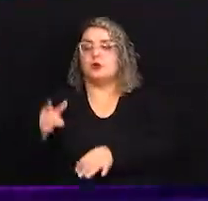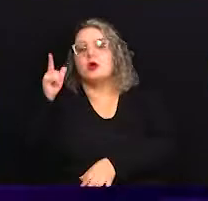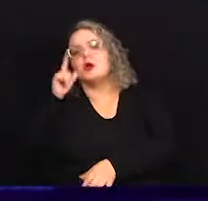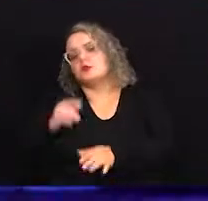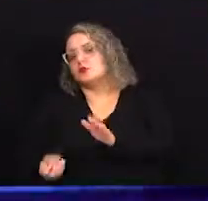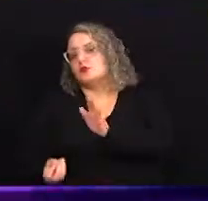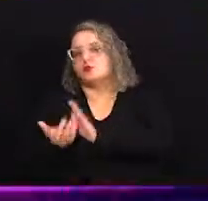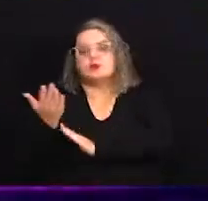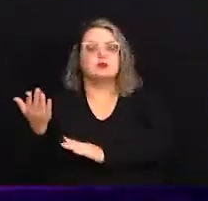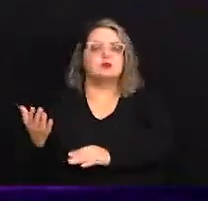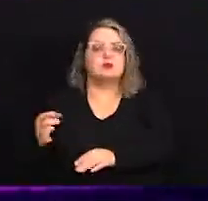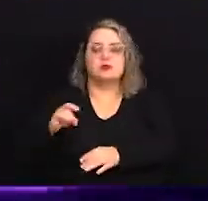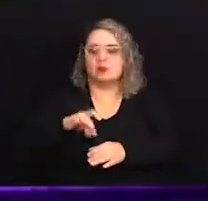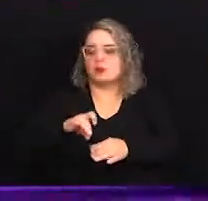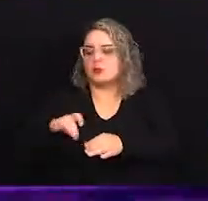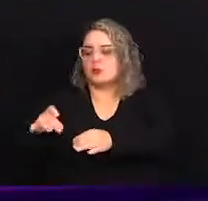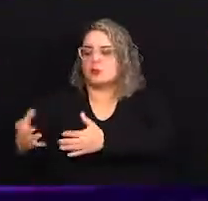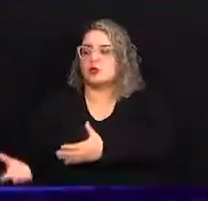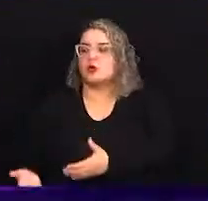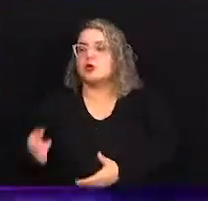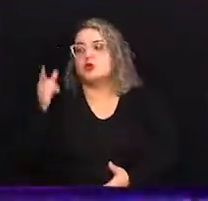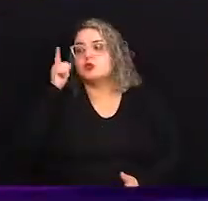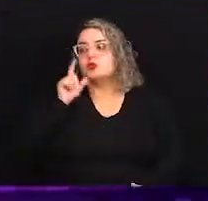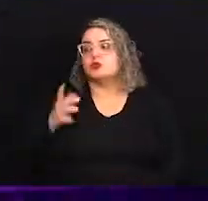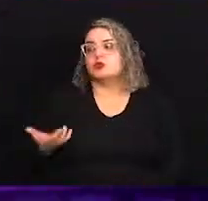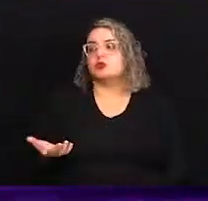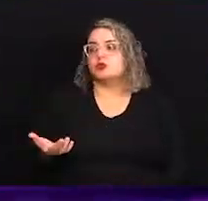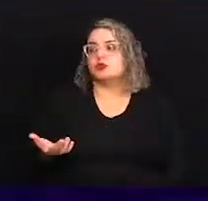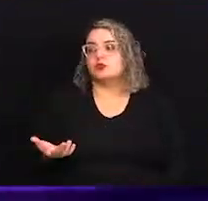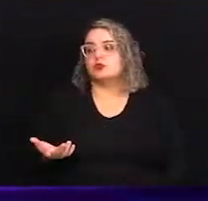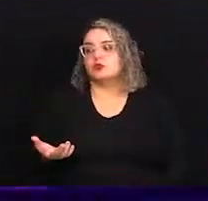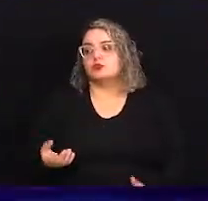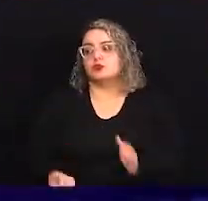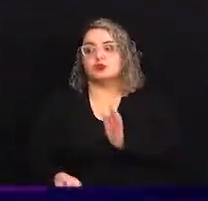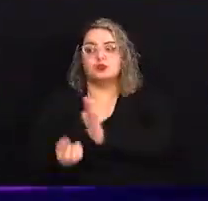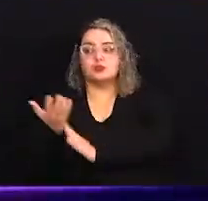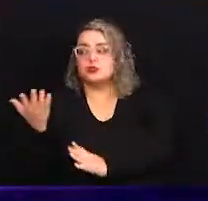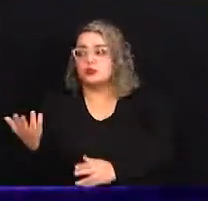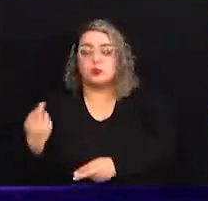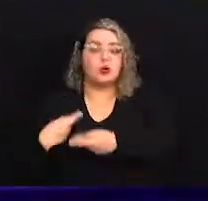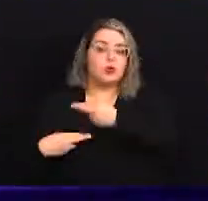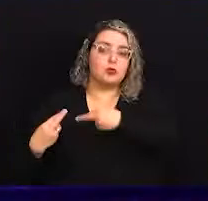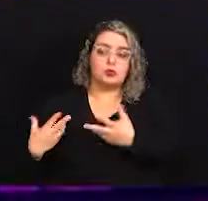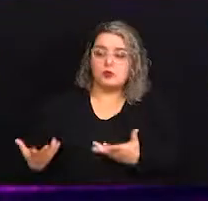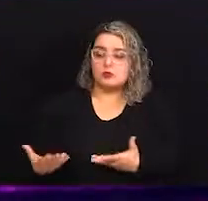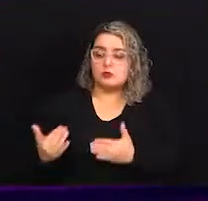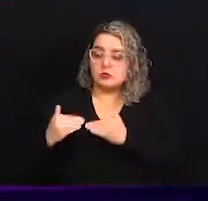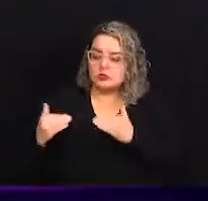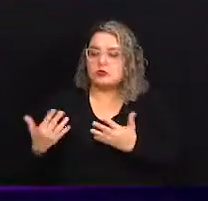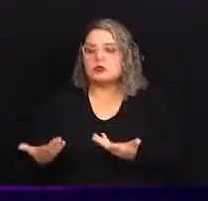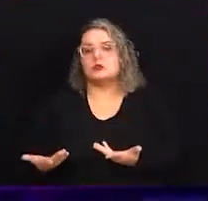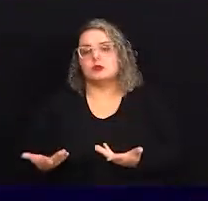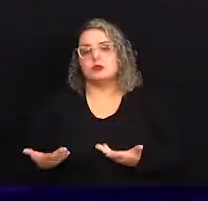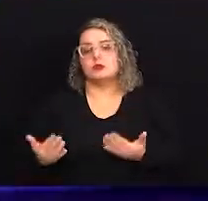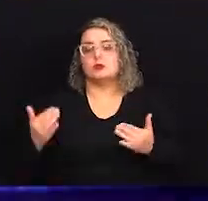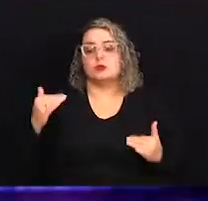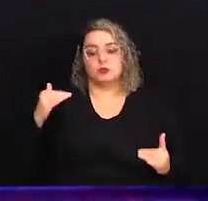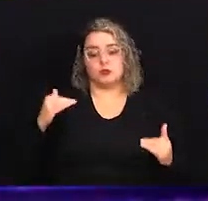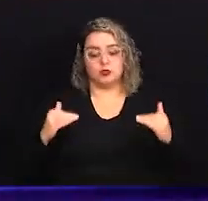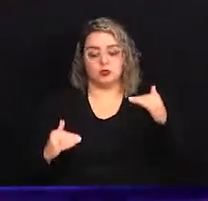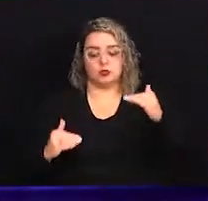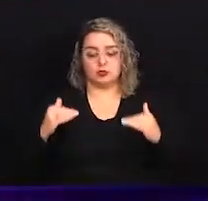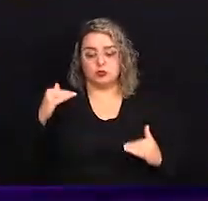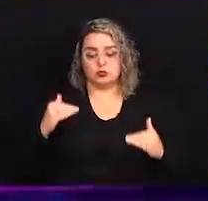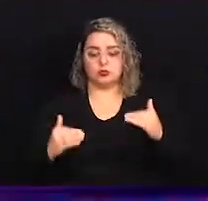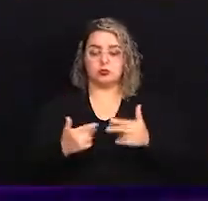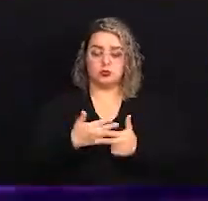conseguir produzir uma plantação, por exemplo, para você conseguir criar um relacionamento mais estável. Então, você precisa do equilíbrio